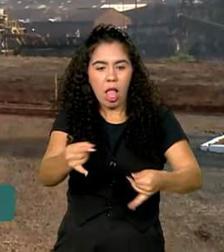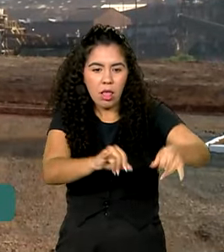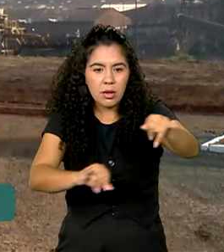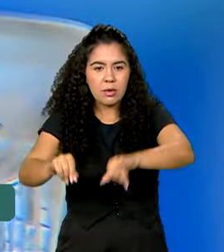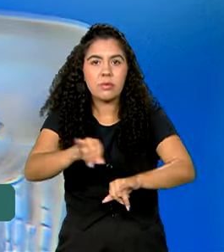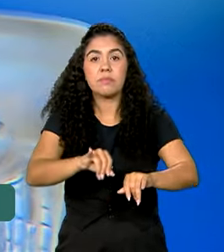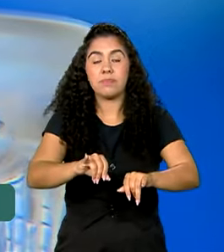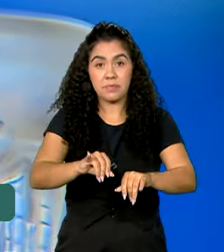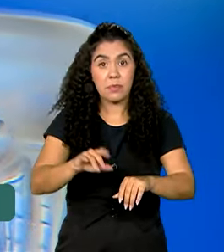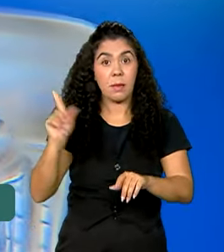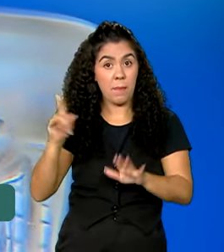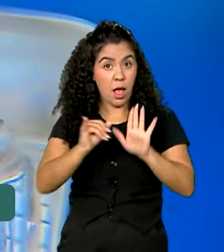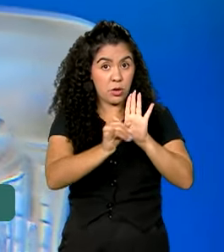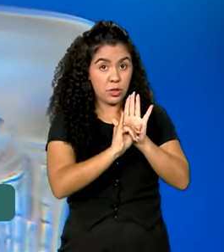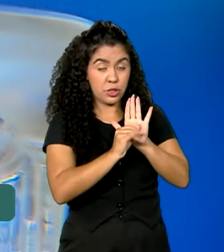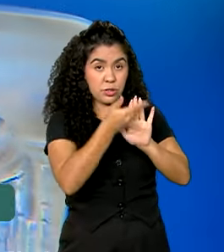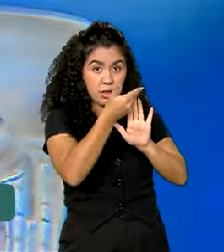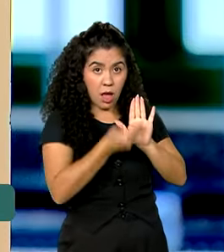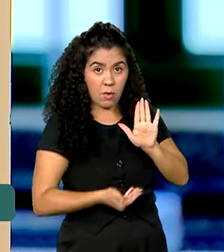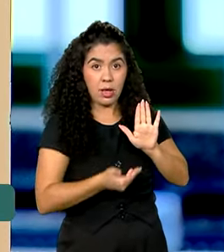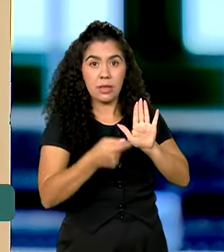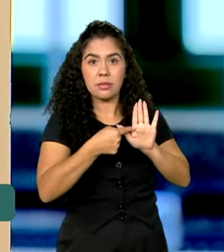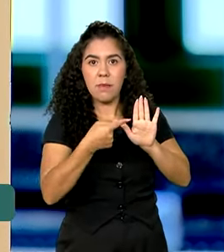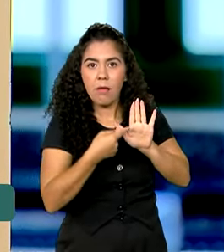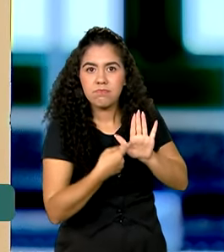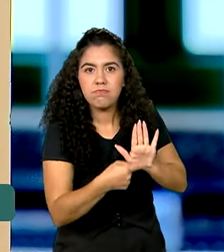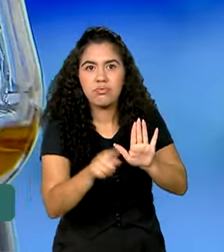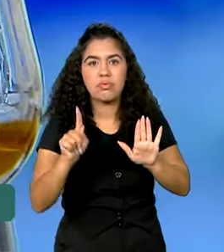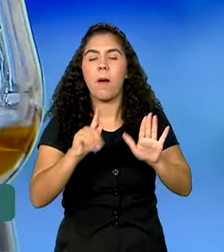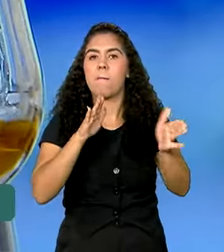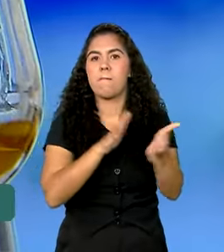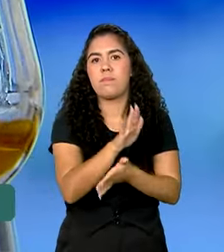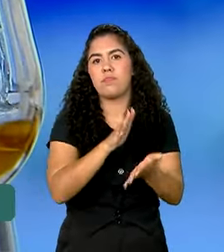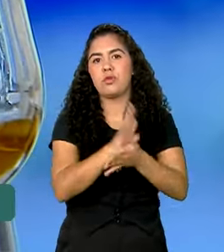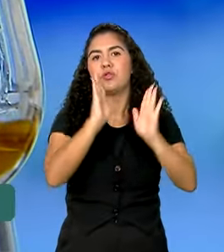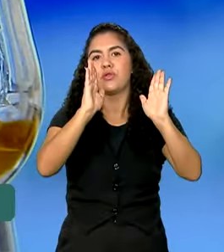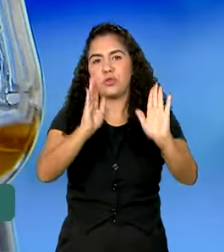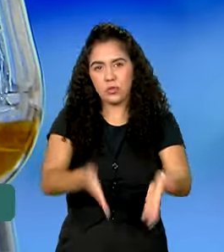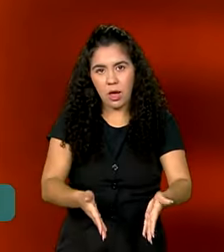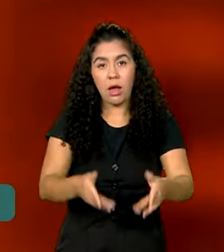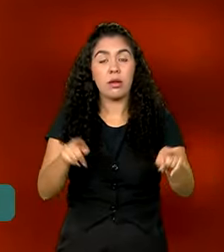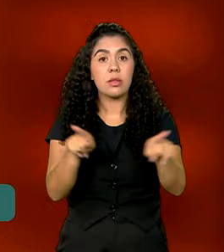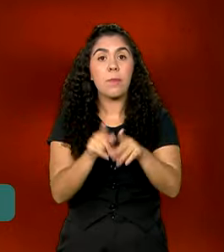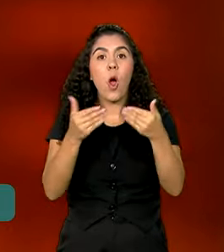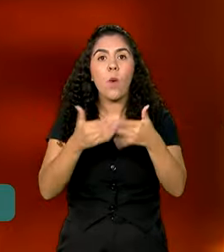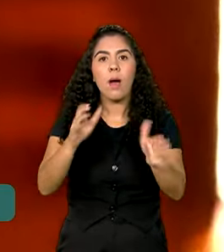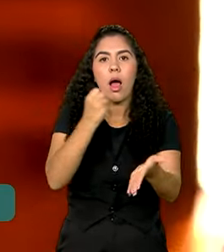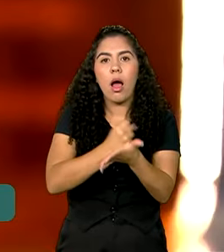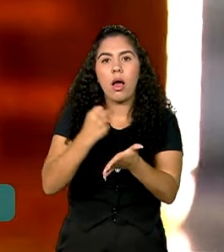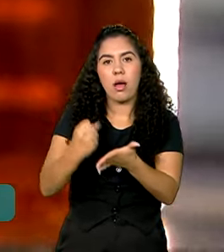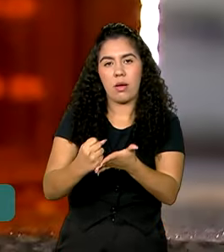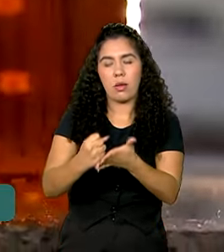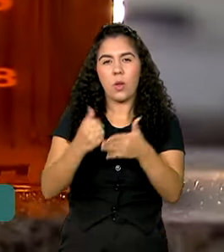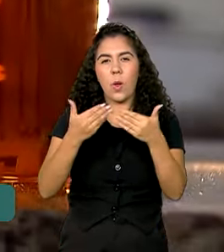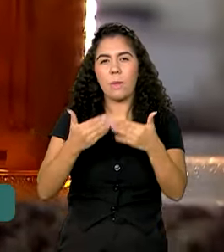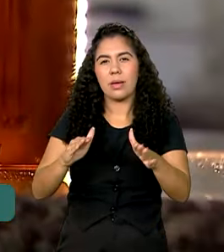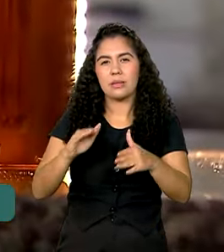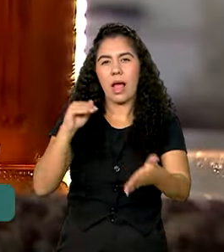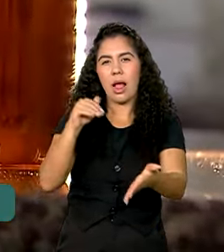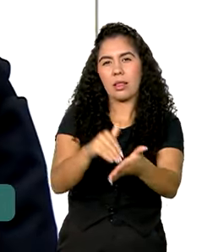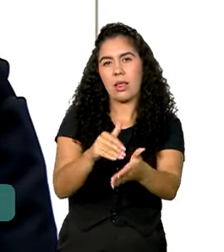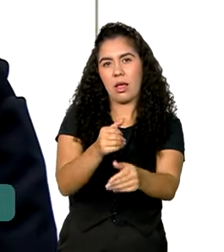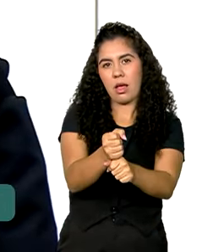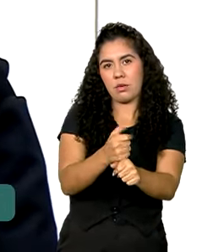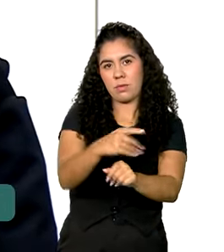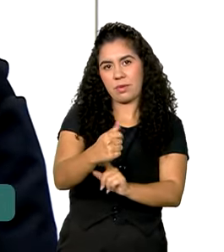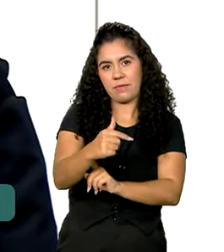próxima década. O edital para a produção de SAF já está publicado e o início das contratações deve acontecer até o início de